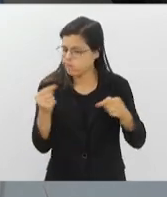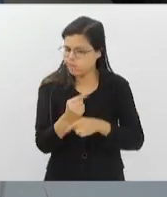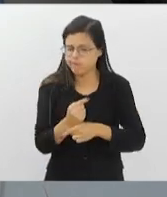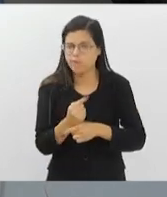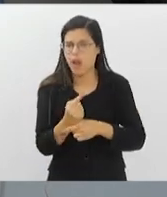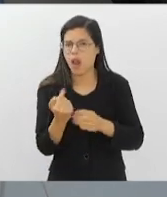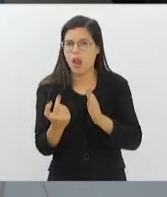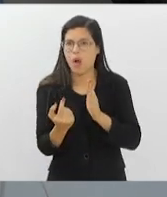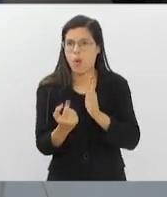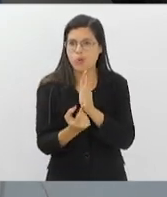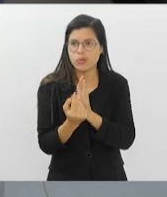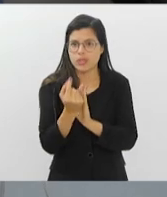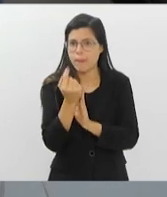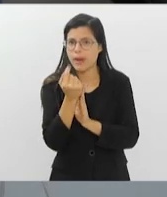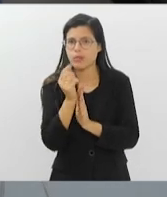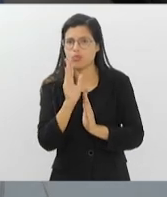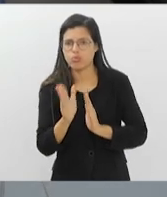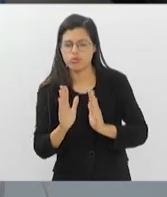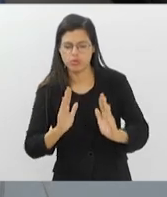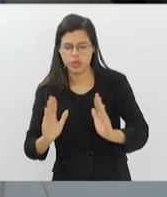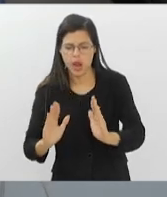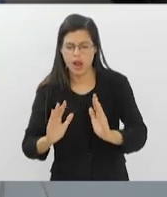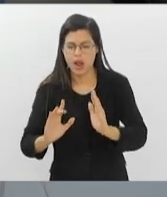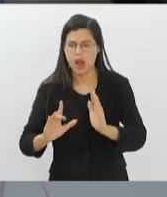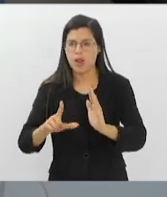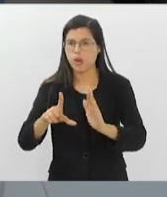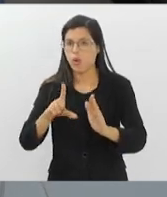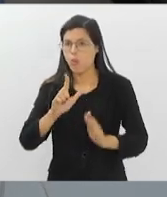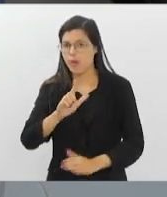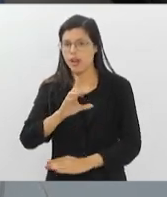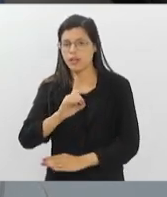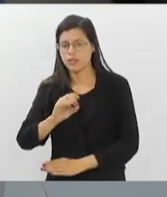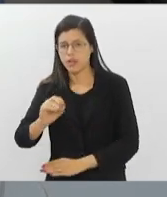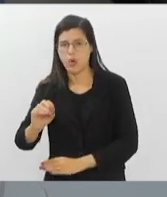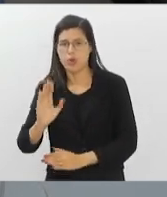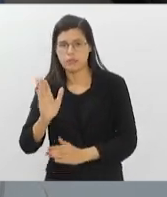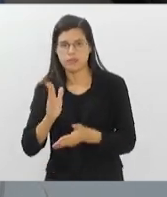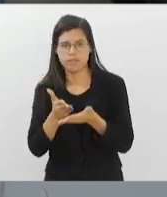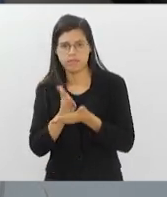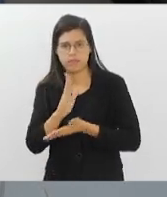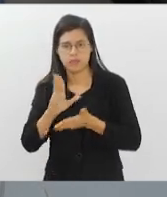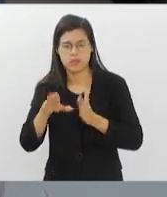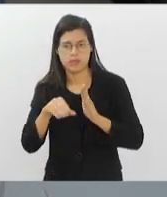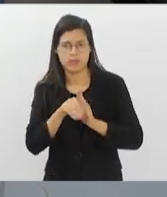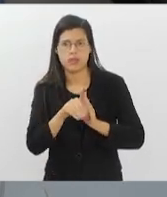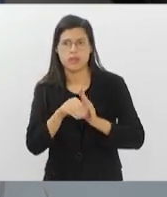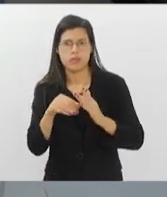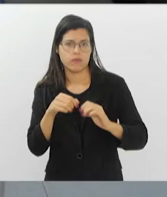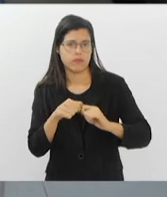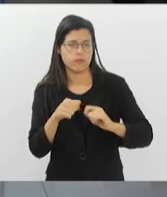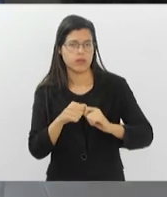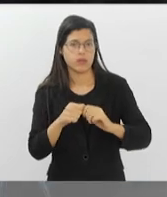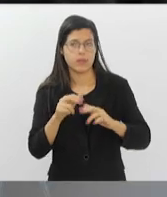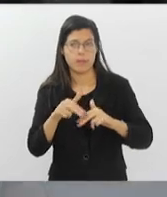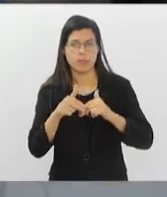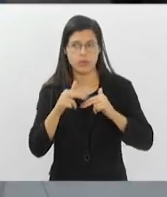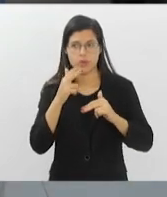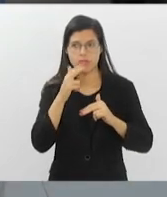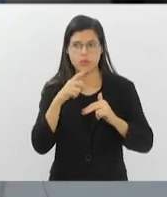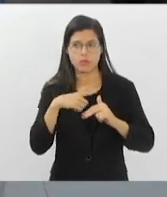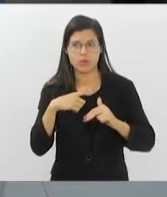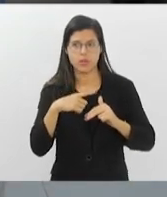um orçamento que já estava em vigor, com uma LDO já aprovada, e as emendas feitas. Por isso, tinha que ter dois tempos.